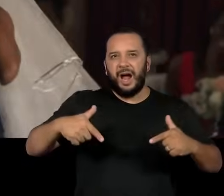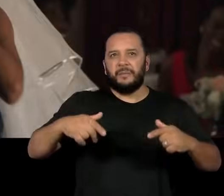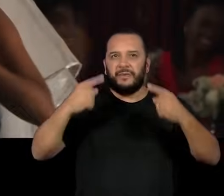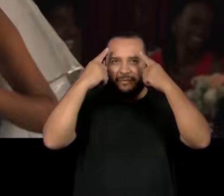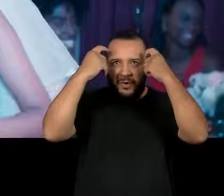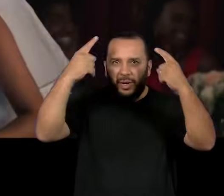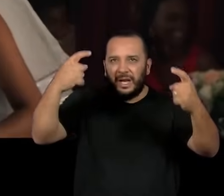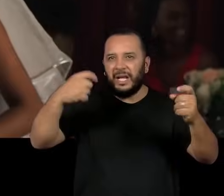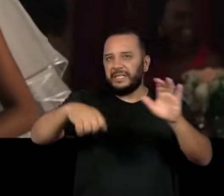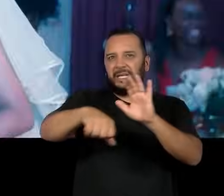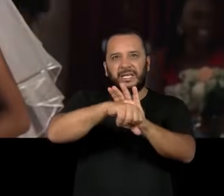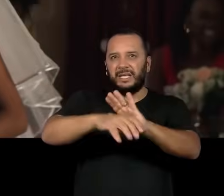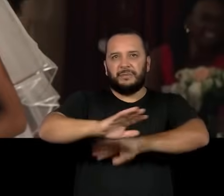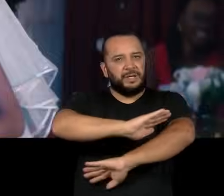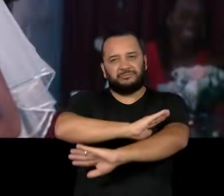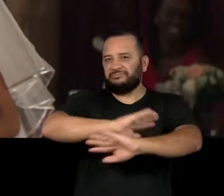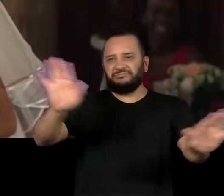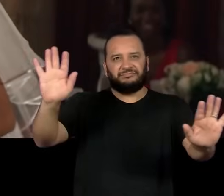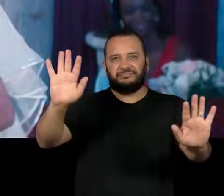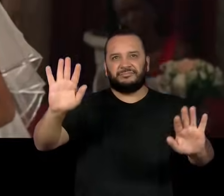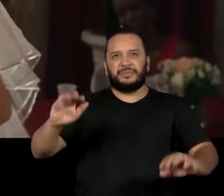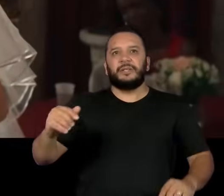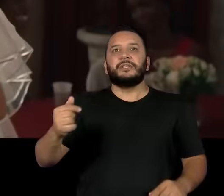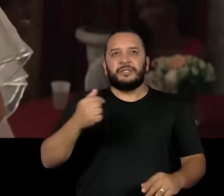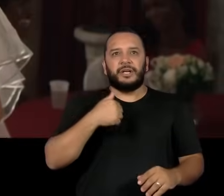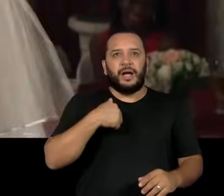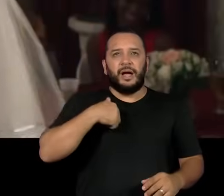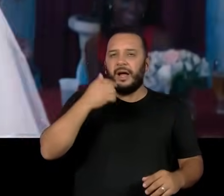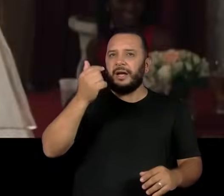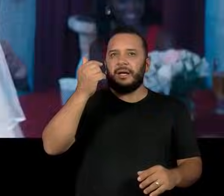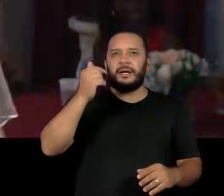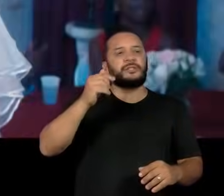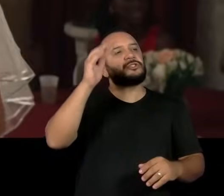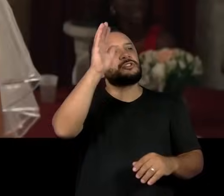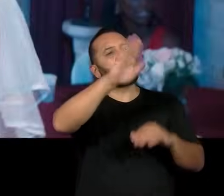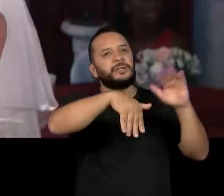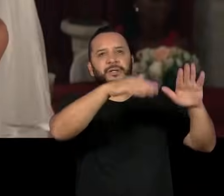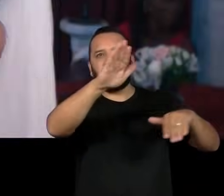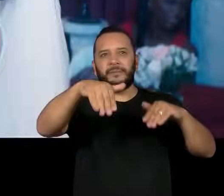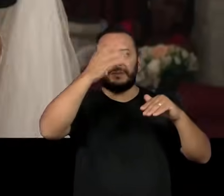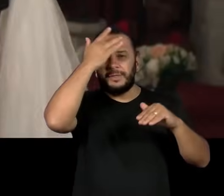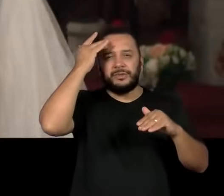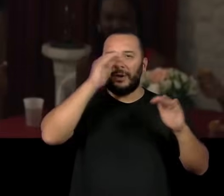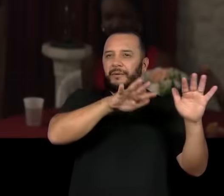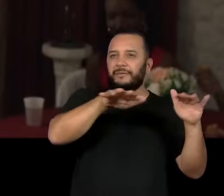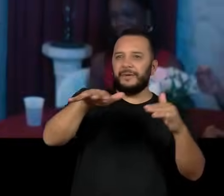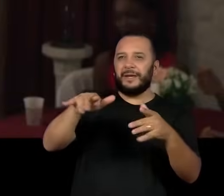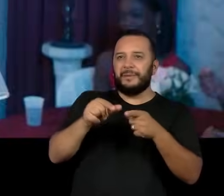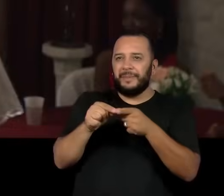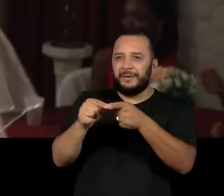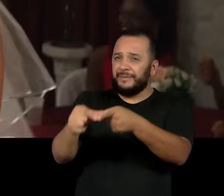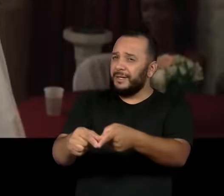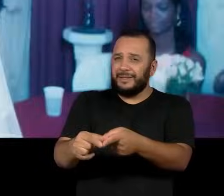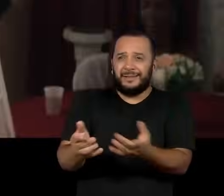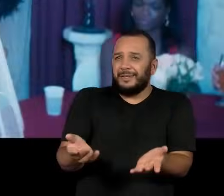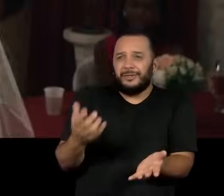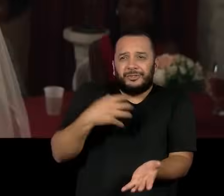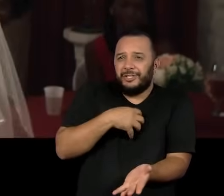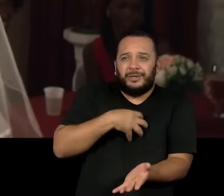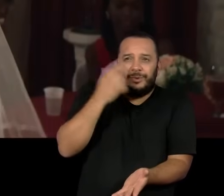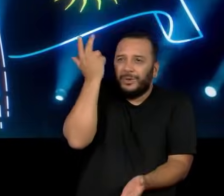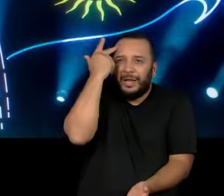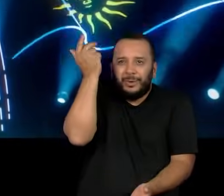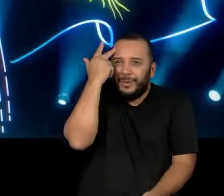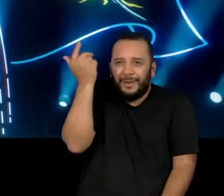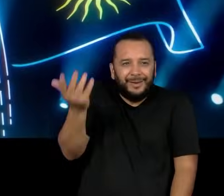filme convida que as pessoas, né, que o Brasil possa olhar para a periferia, né, para esses personagens de uma outra maneira.